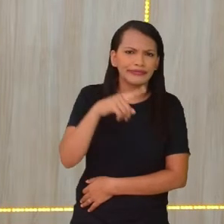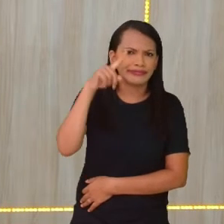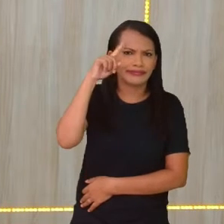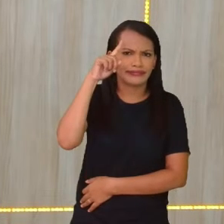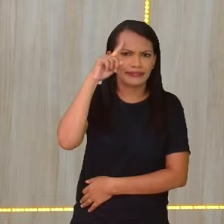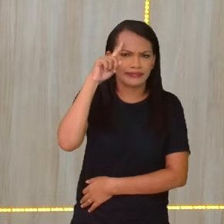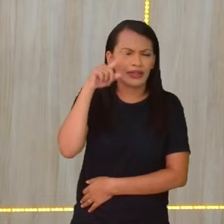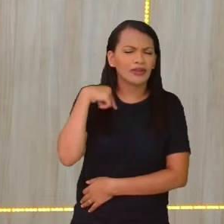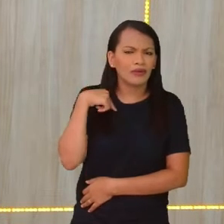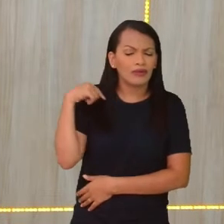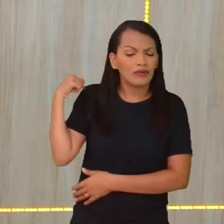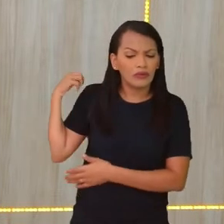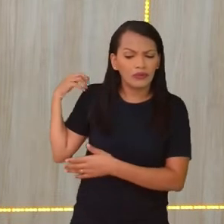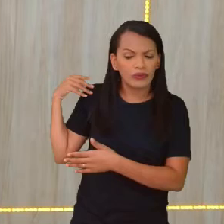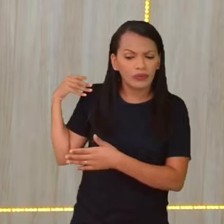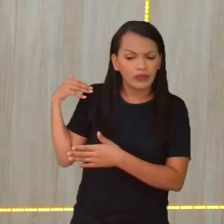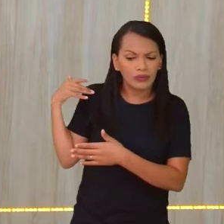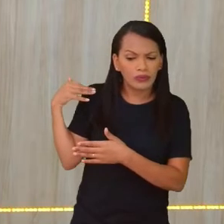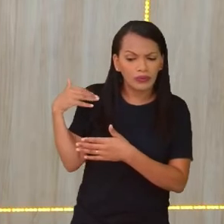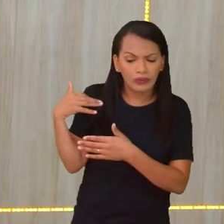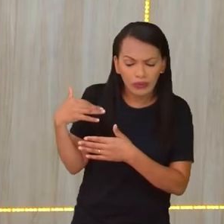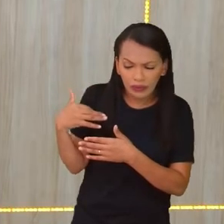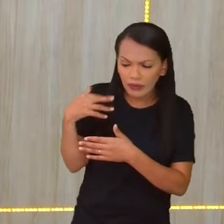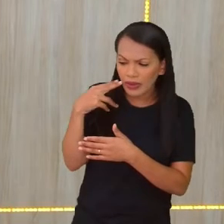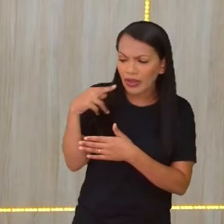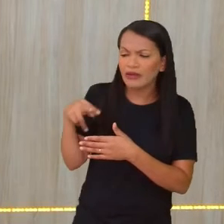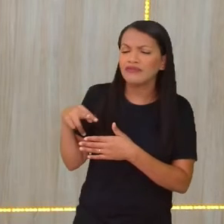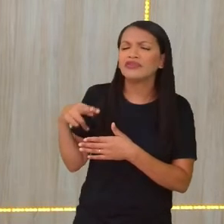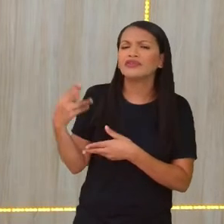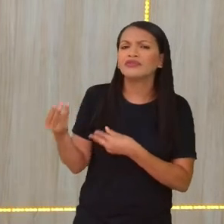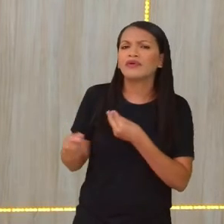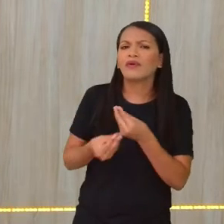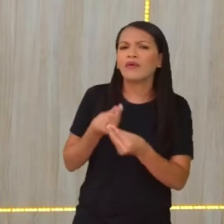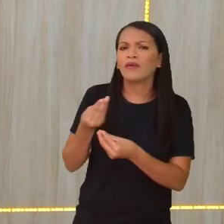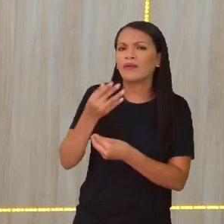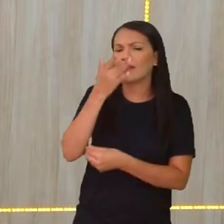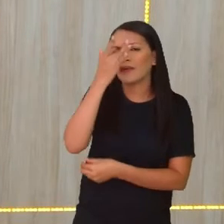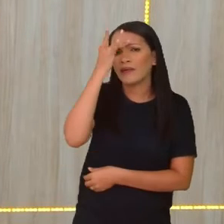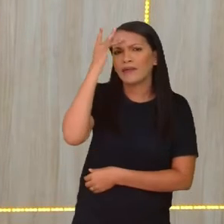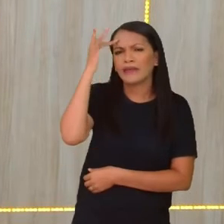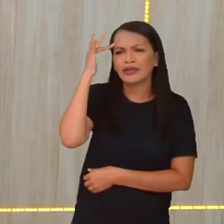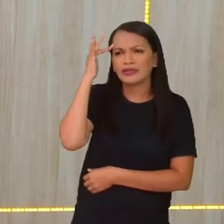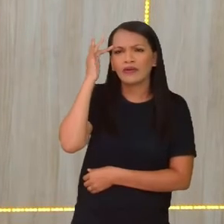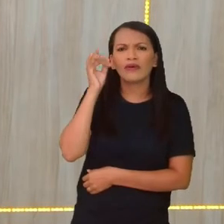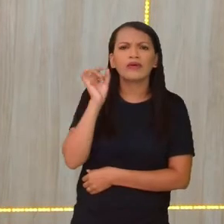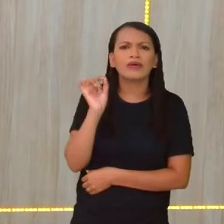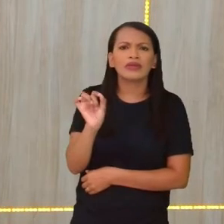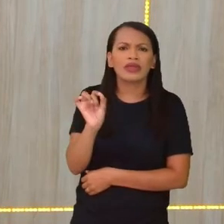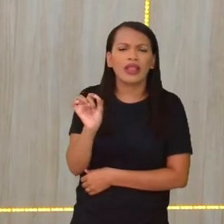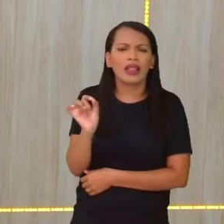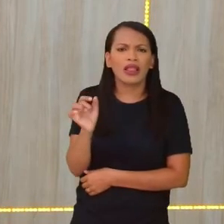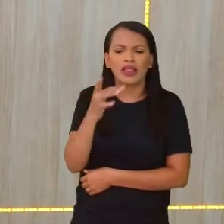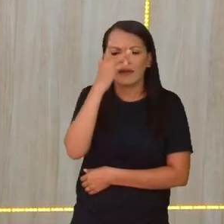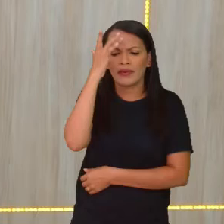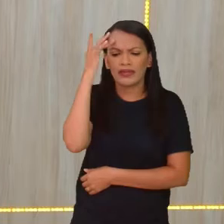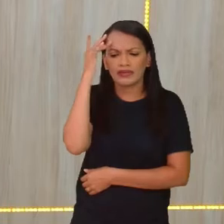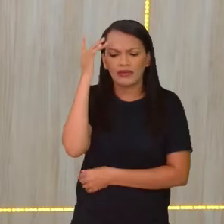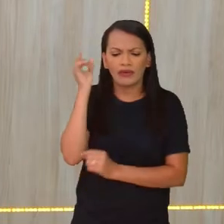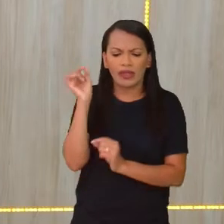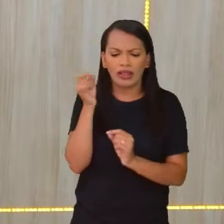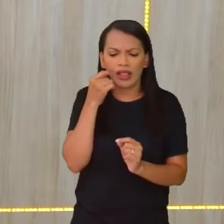cá, a gente tem visto isso de forma mais presente, né? Pessoas se negando a serem atendidas num caixa